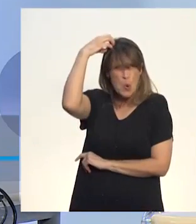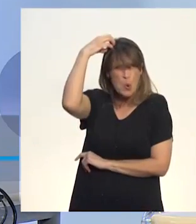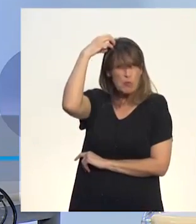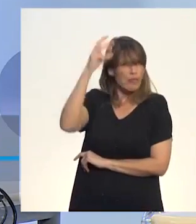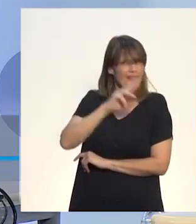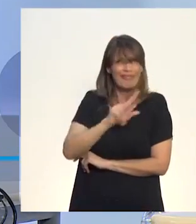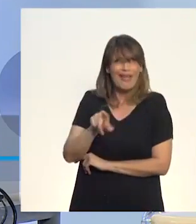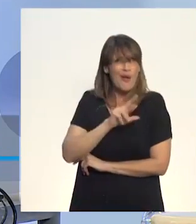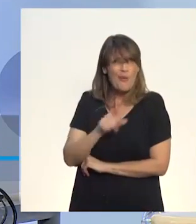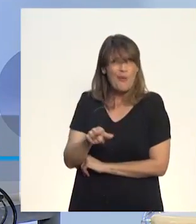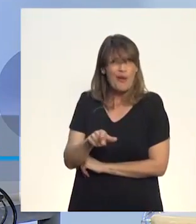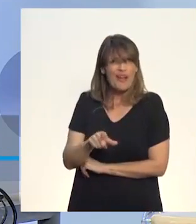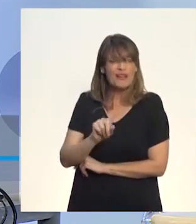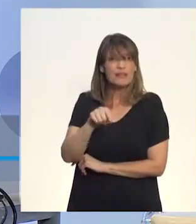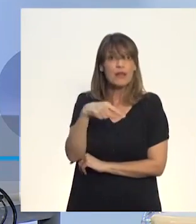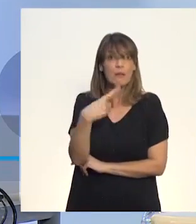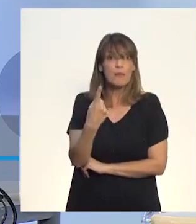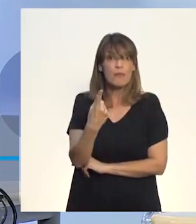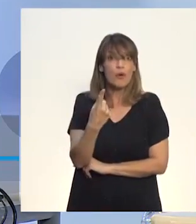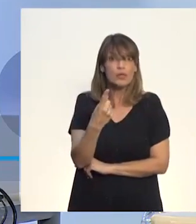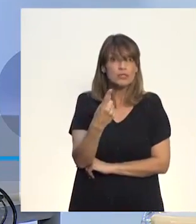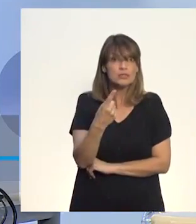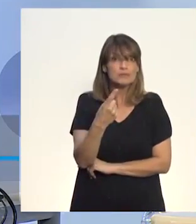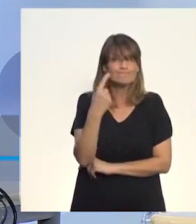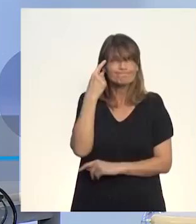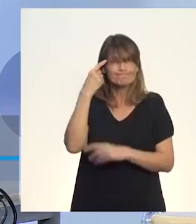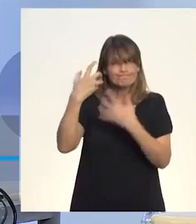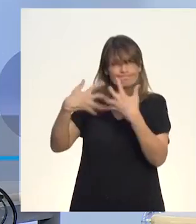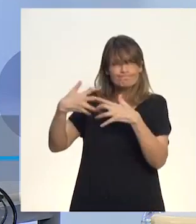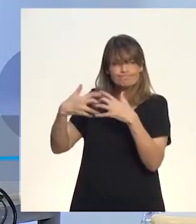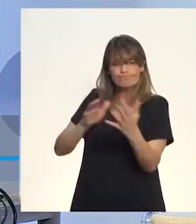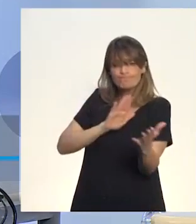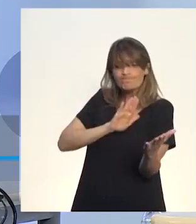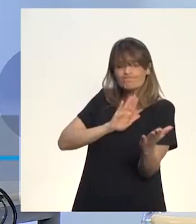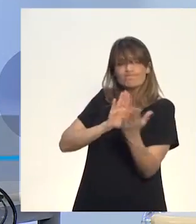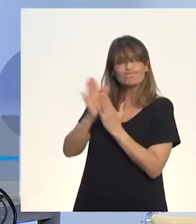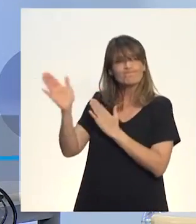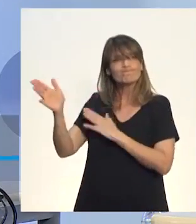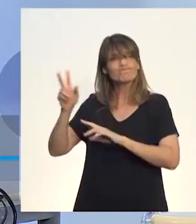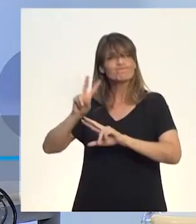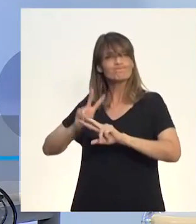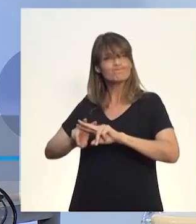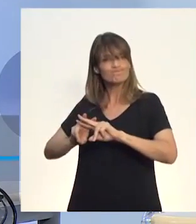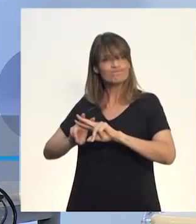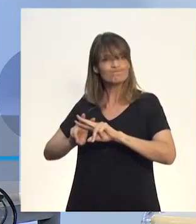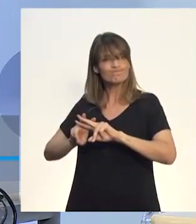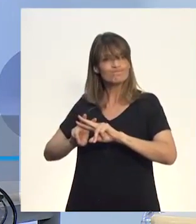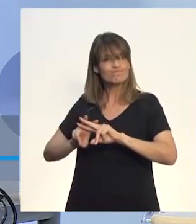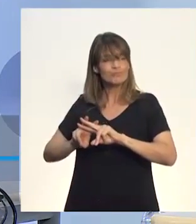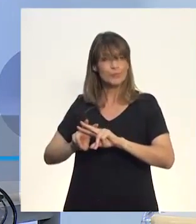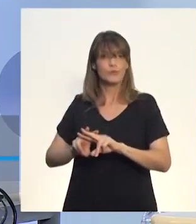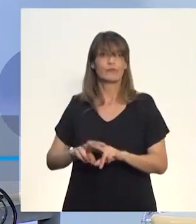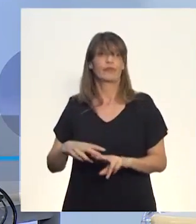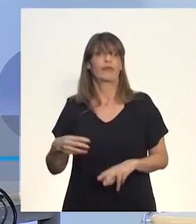ele resolve fugir da prisão. E várias são as tentativas de Jean Valjean de fugir